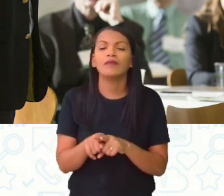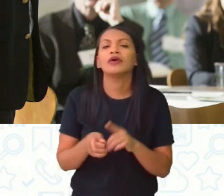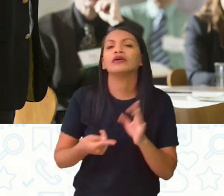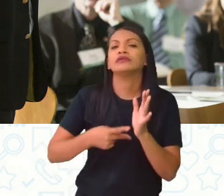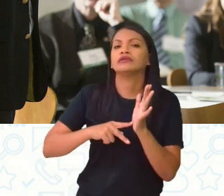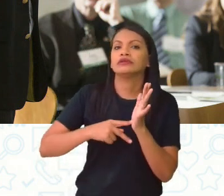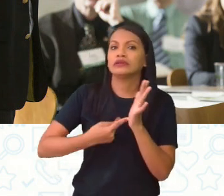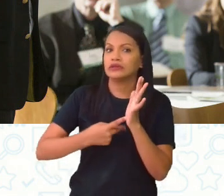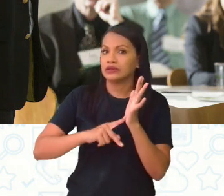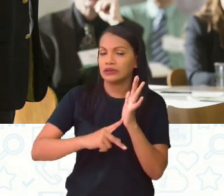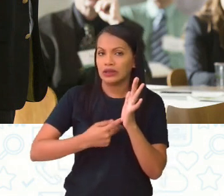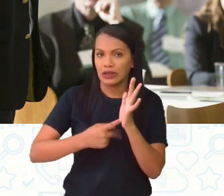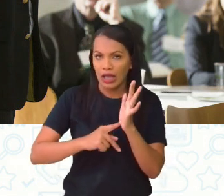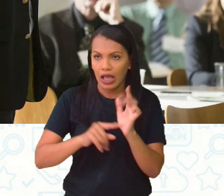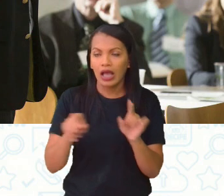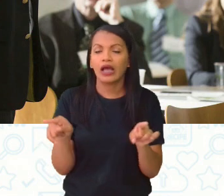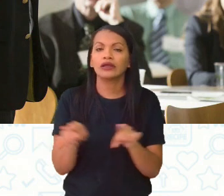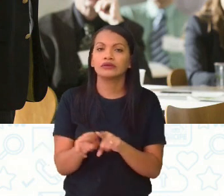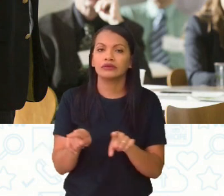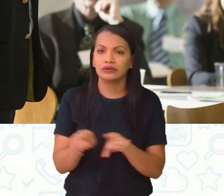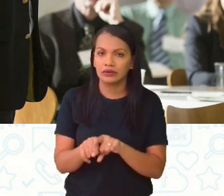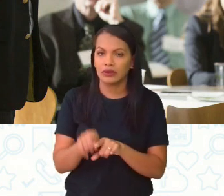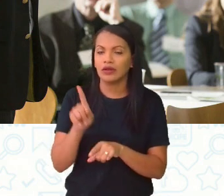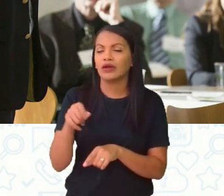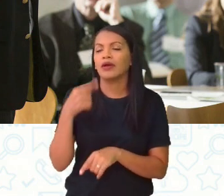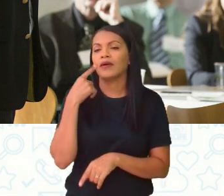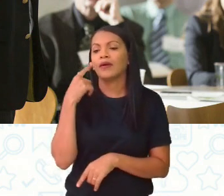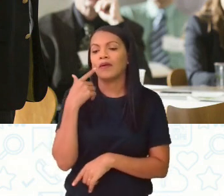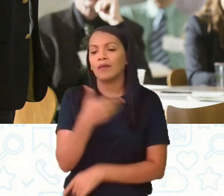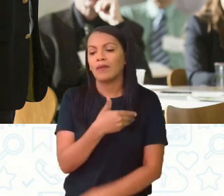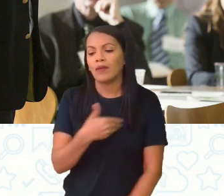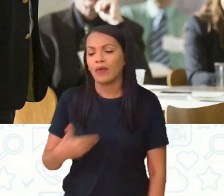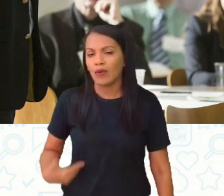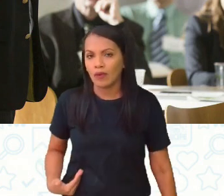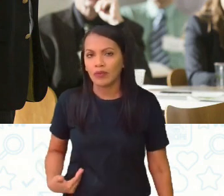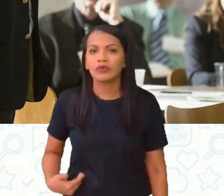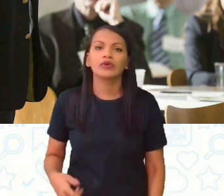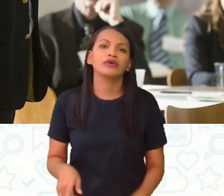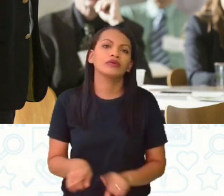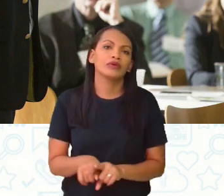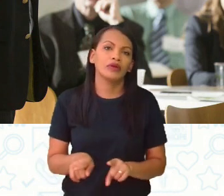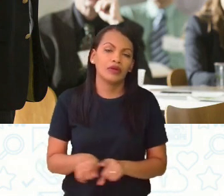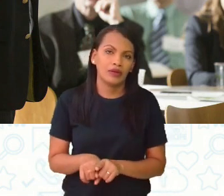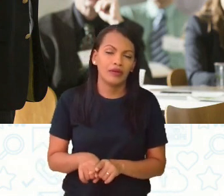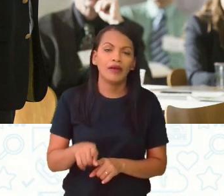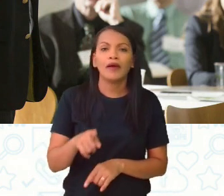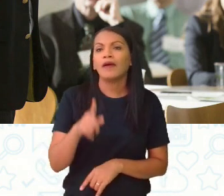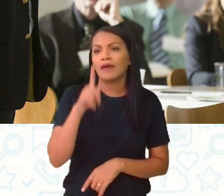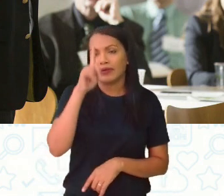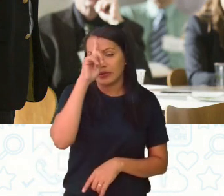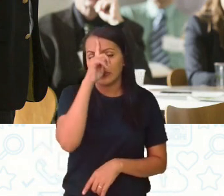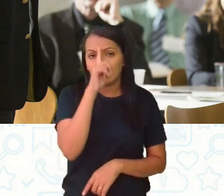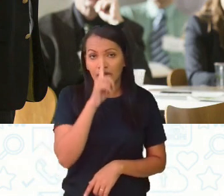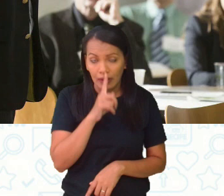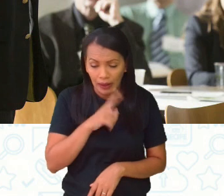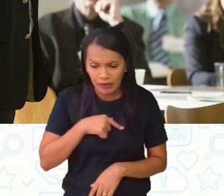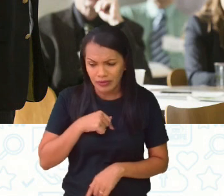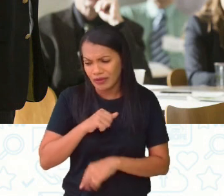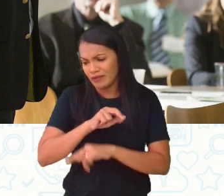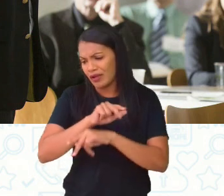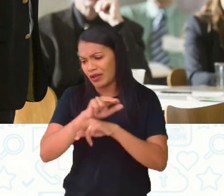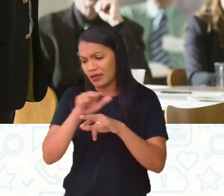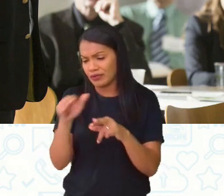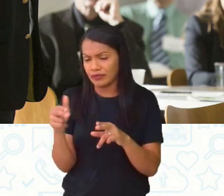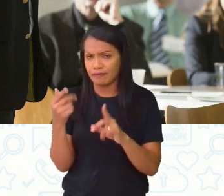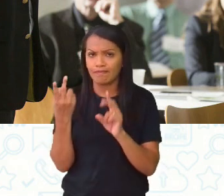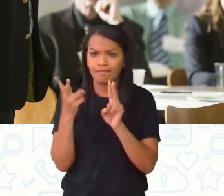inúmeras palestras públicas e gratuitas em uma grande variedade de temas. Por quê, minha gente?